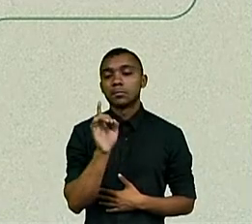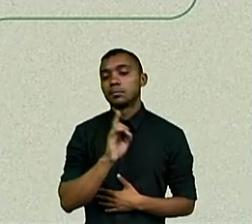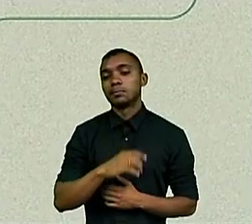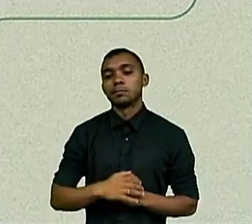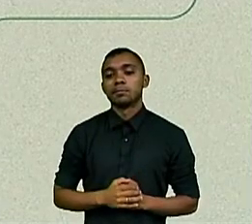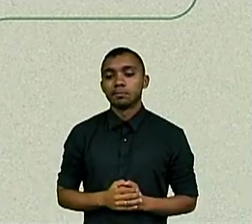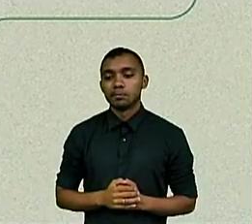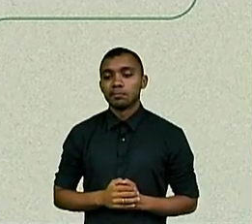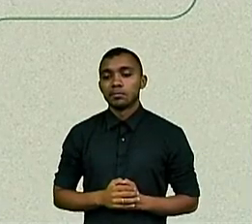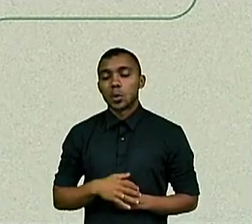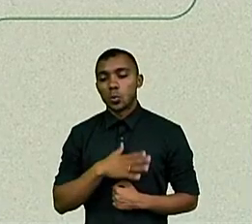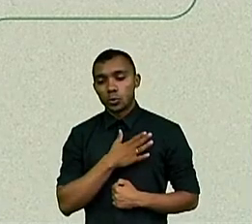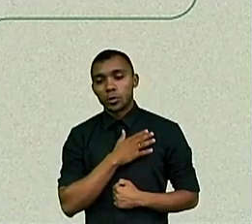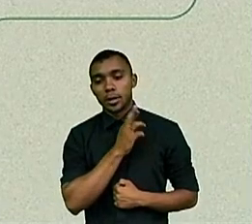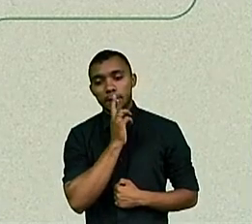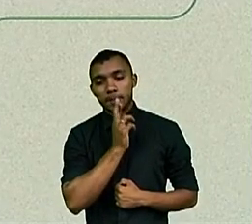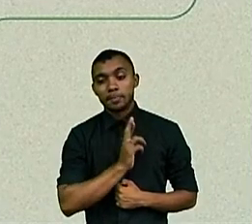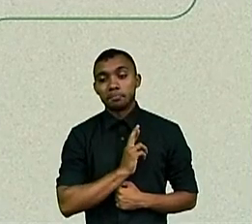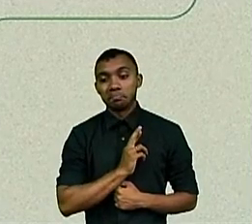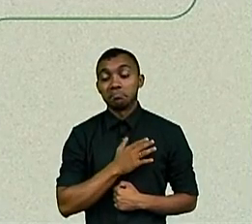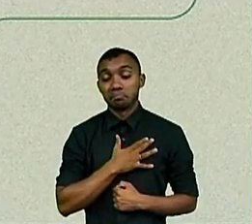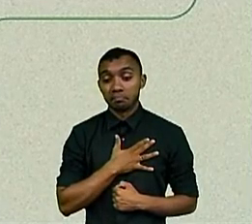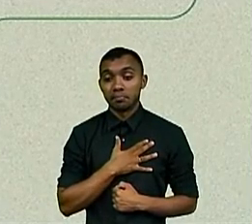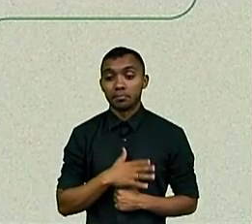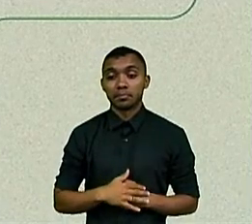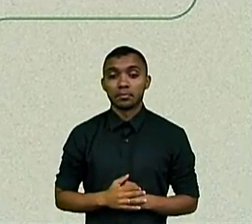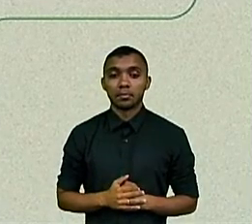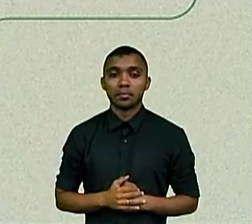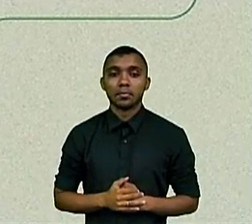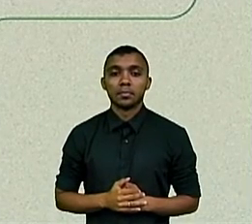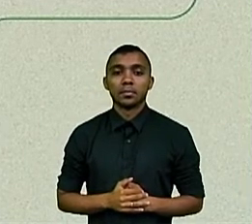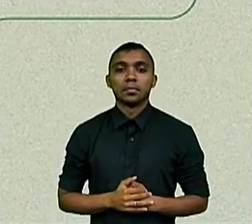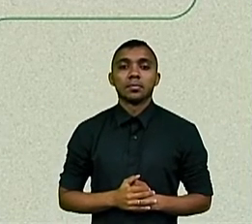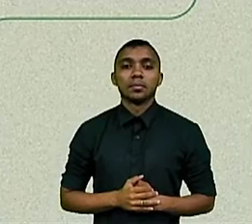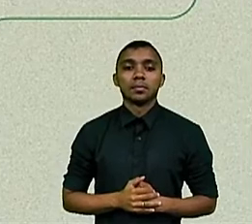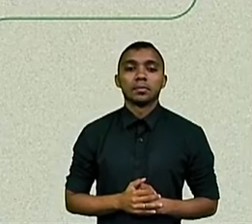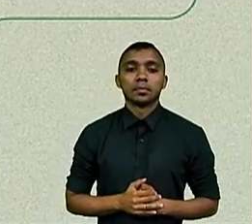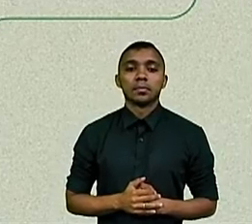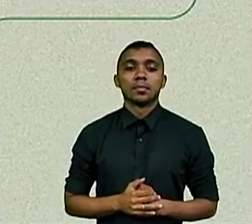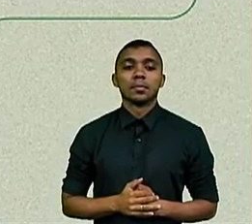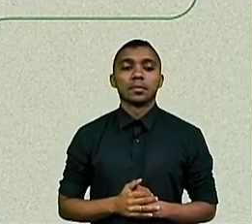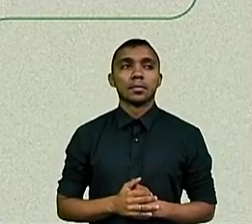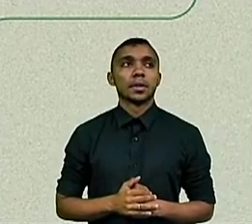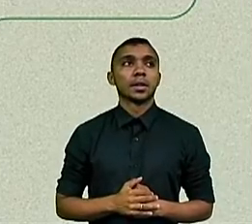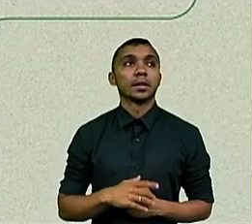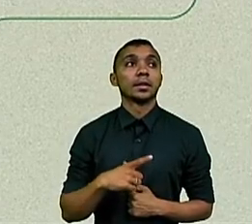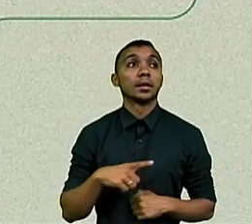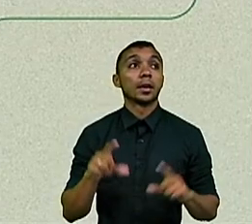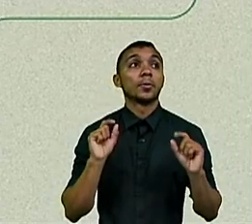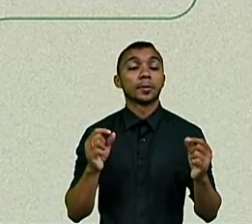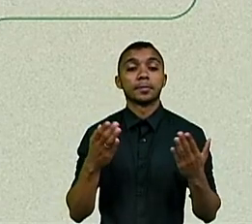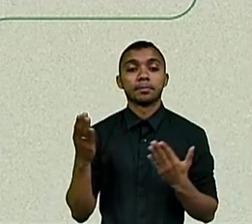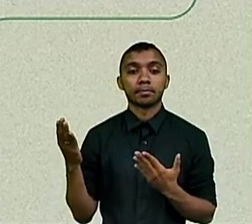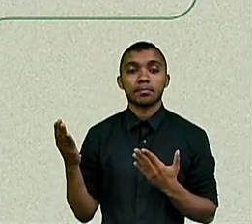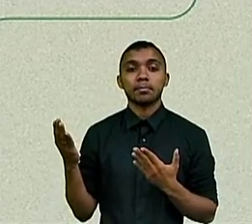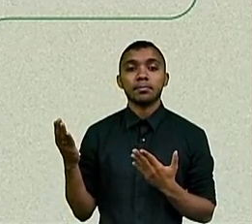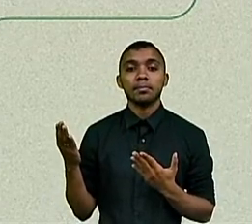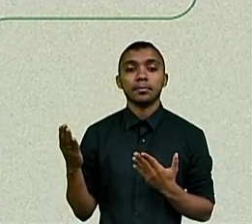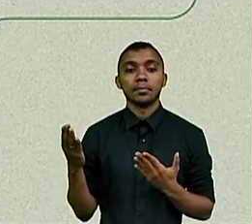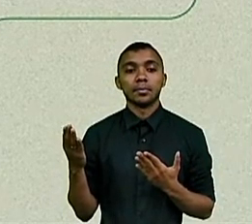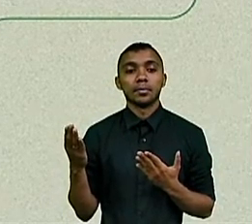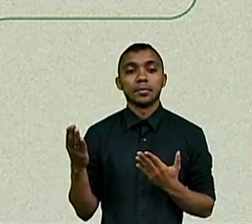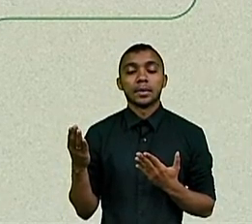do que o nosso colega falou E aí nós temos rapidinho três tipos de